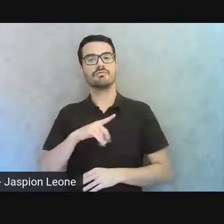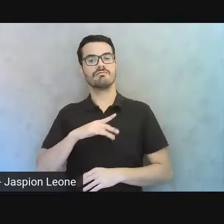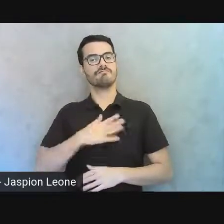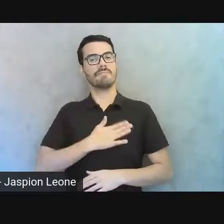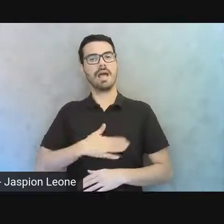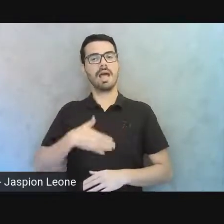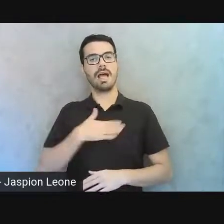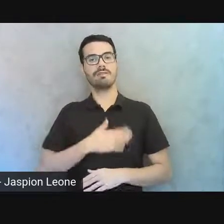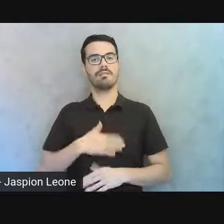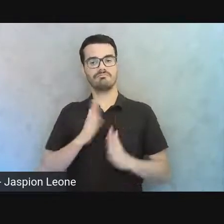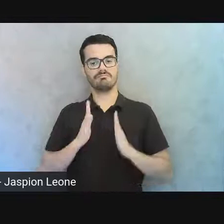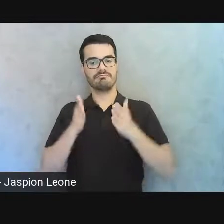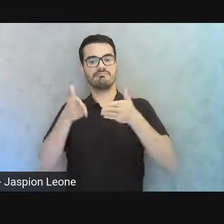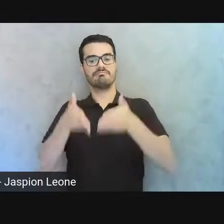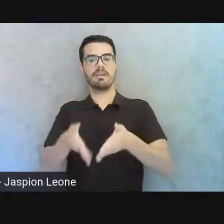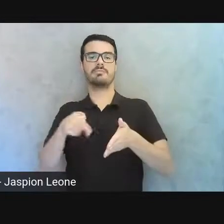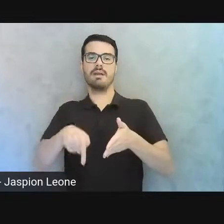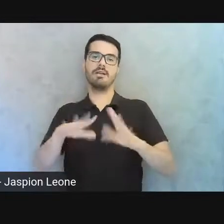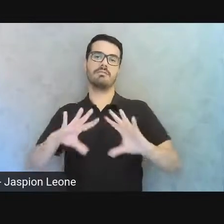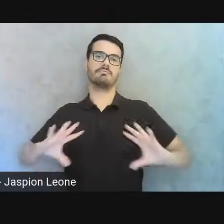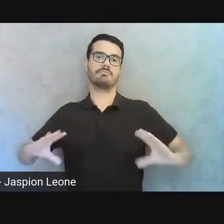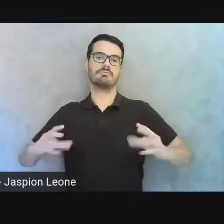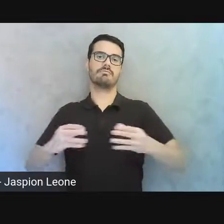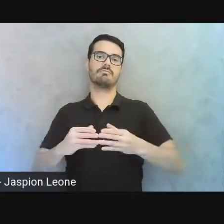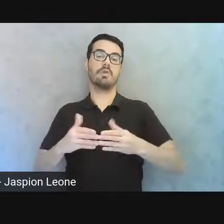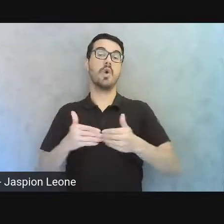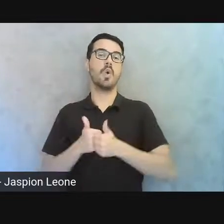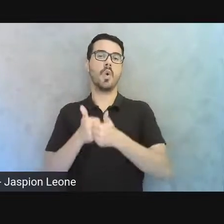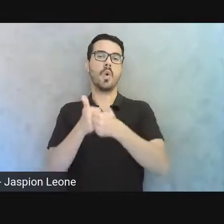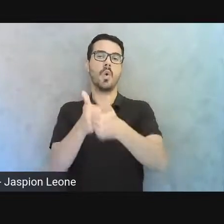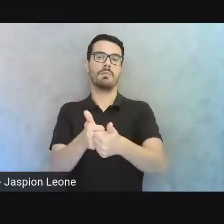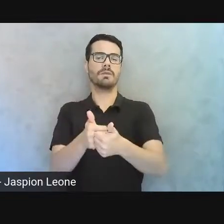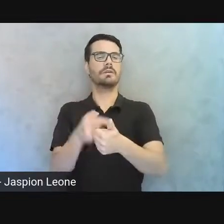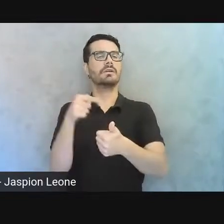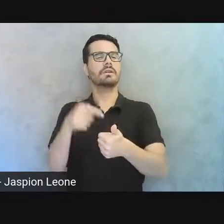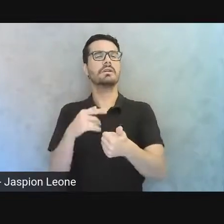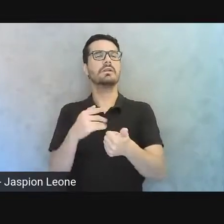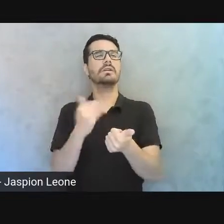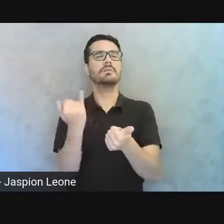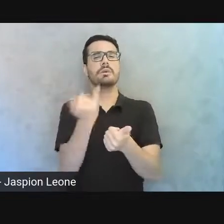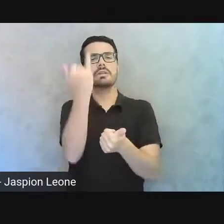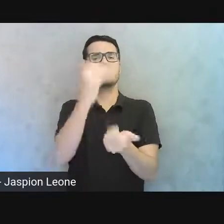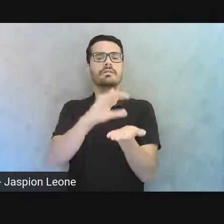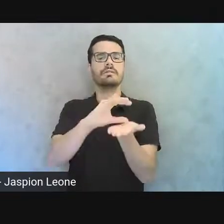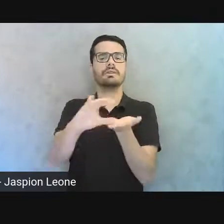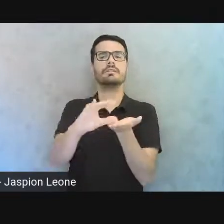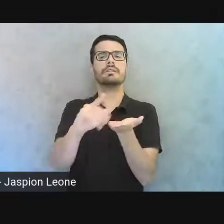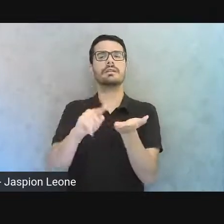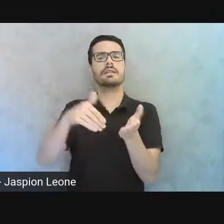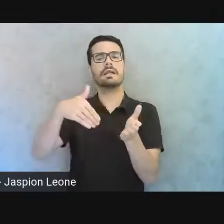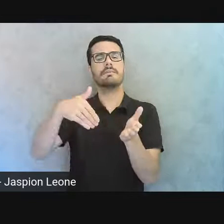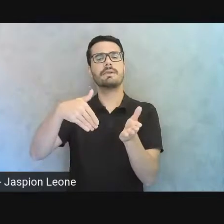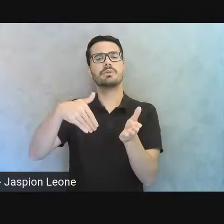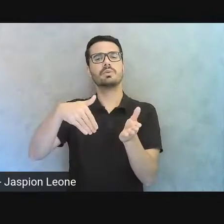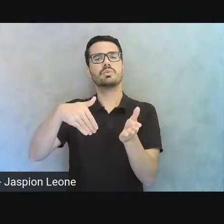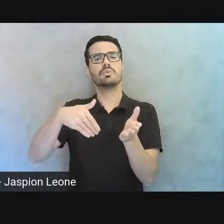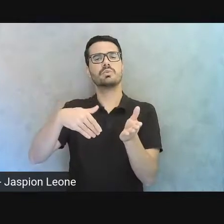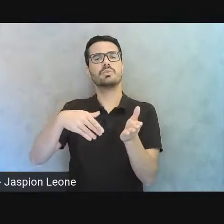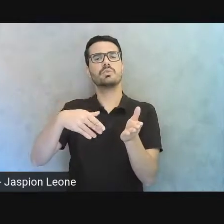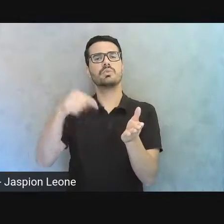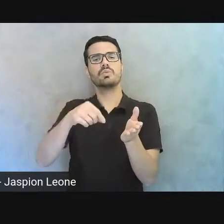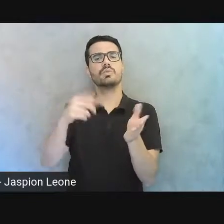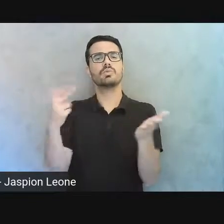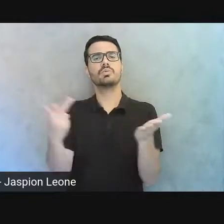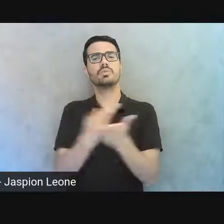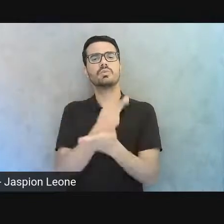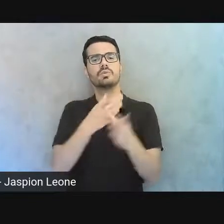acompanhar, né? A importância do financiamento eleitoral para a democracia é bem clara, se você quiser pensar em termos